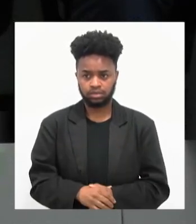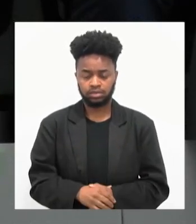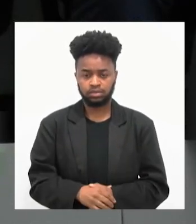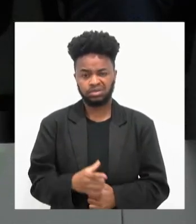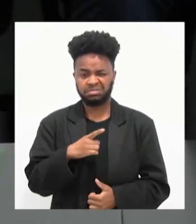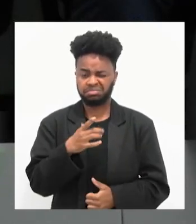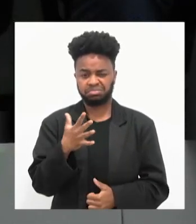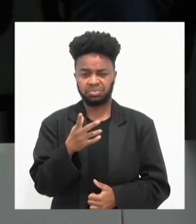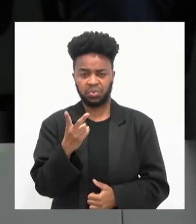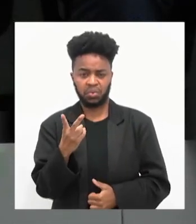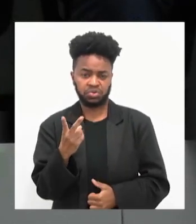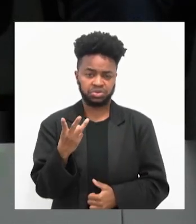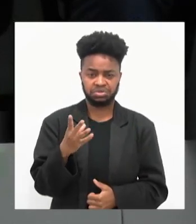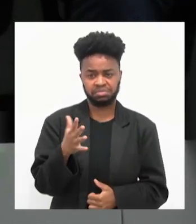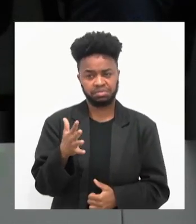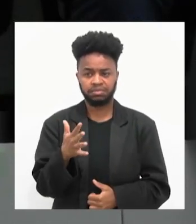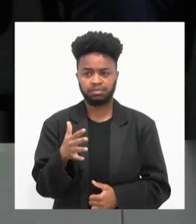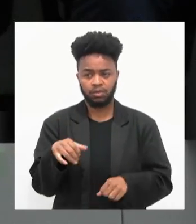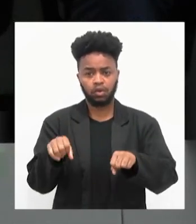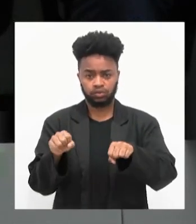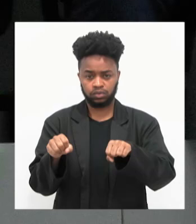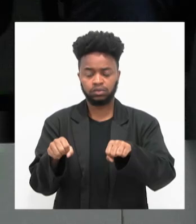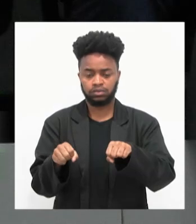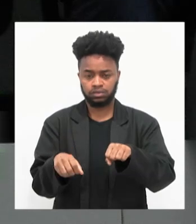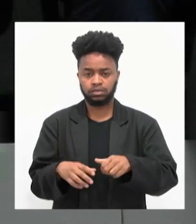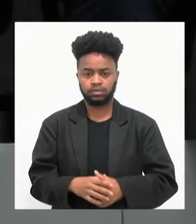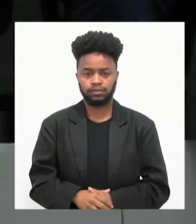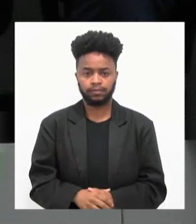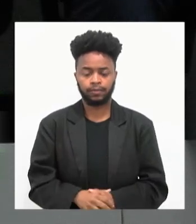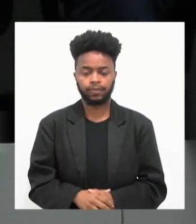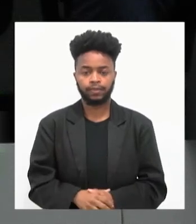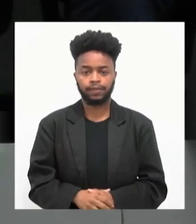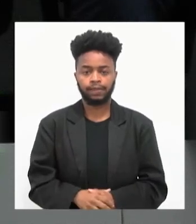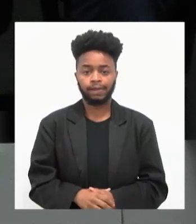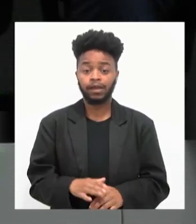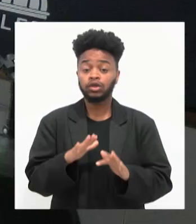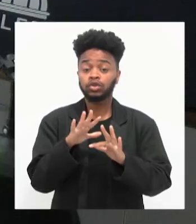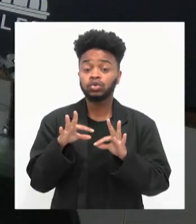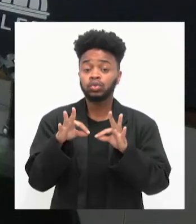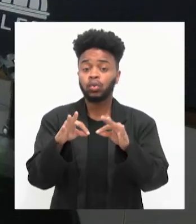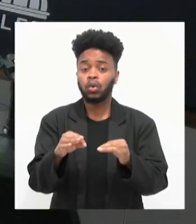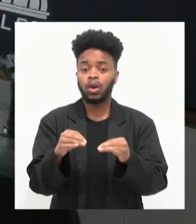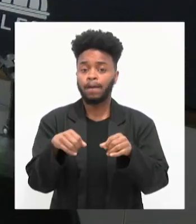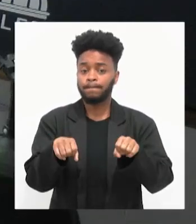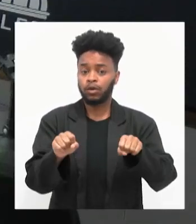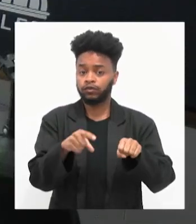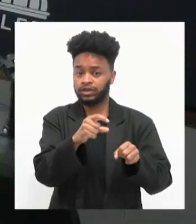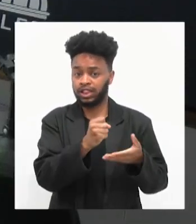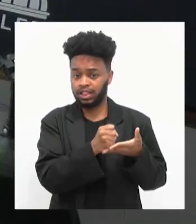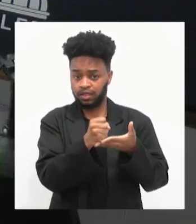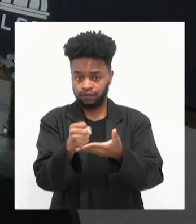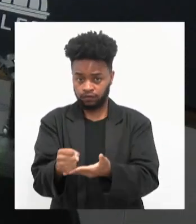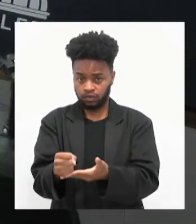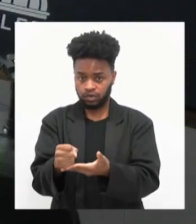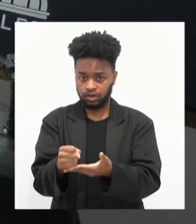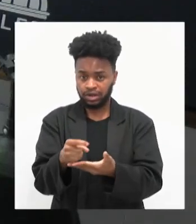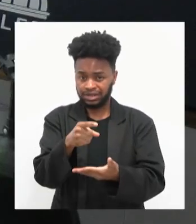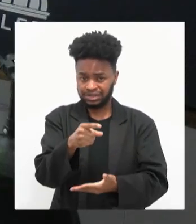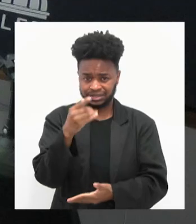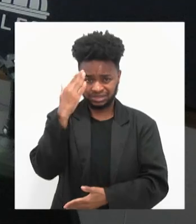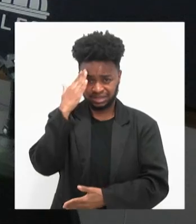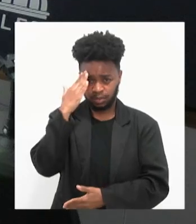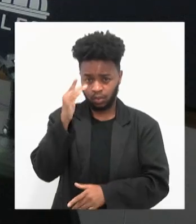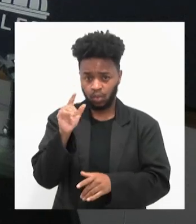2, 3 carros. De motos também, né? Moto. de moto. De todas as motos que o senhor transportou, o senhor tem ciência do que